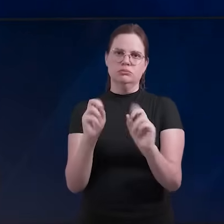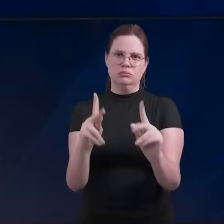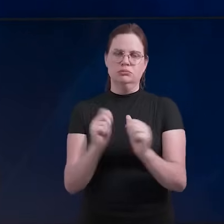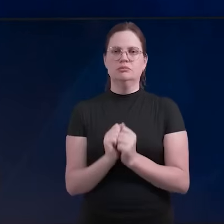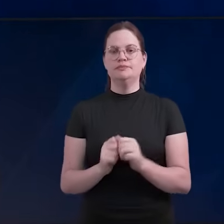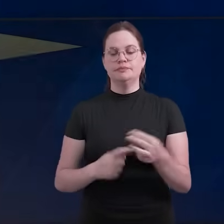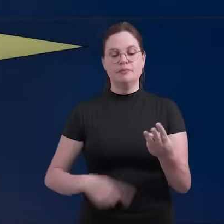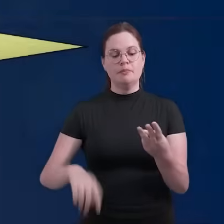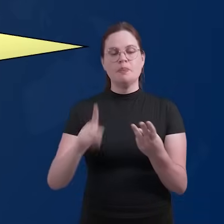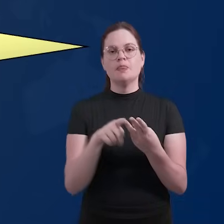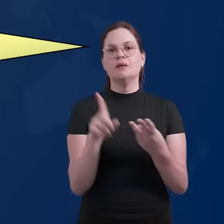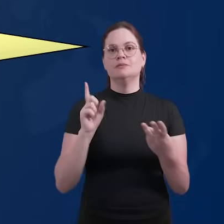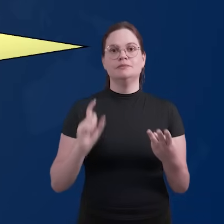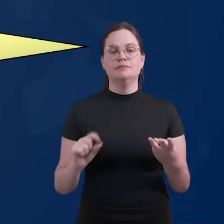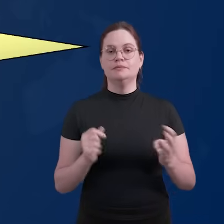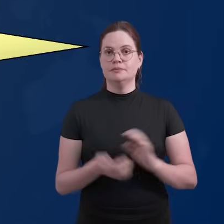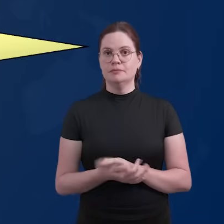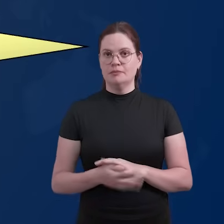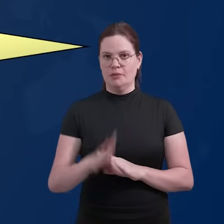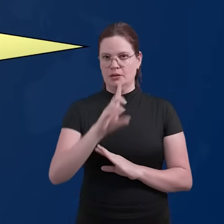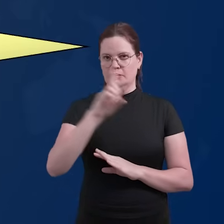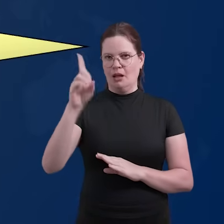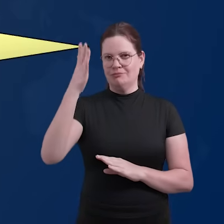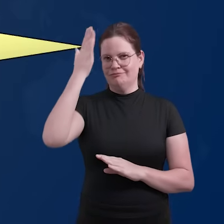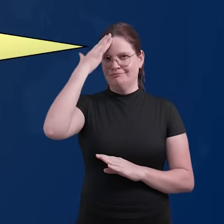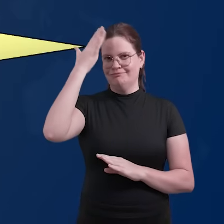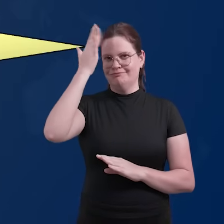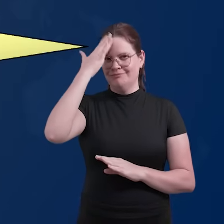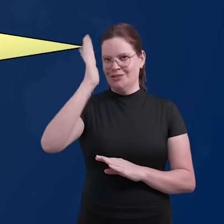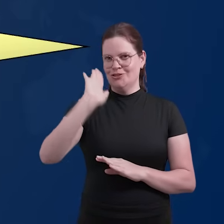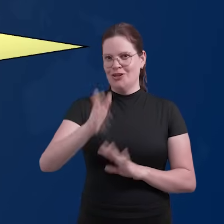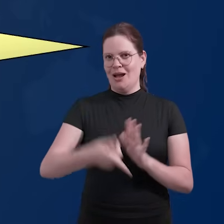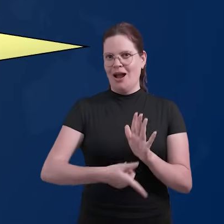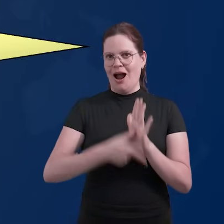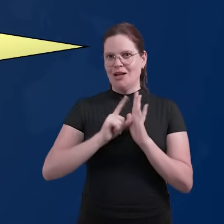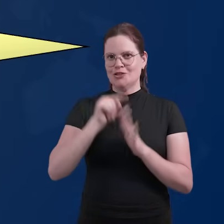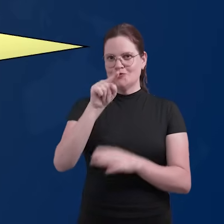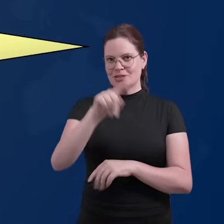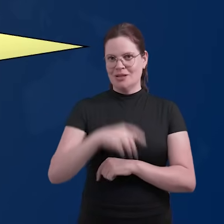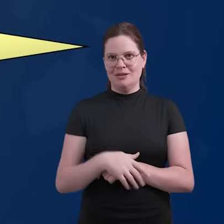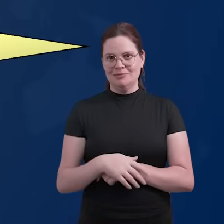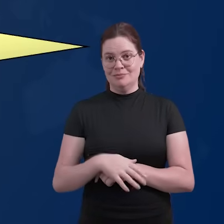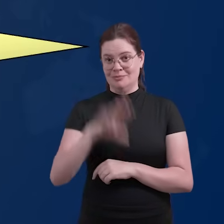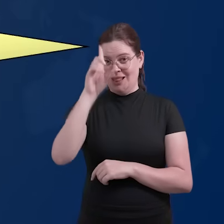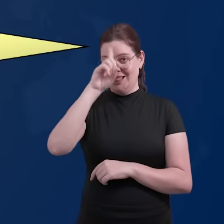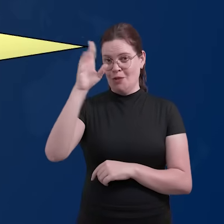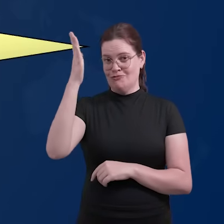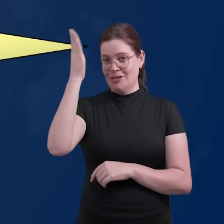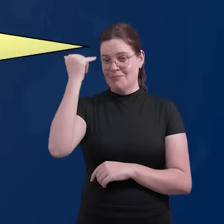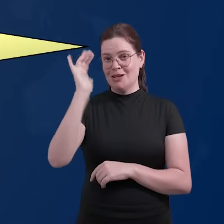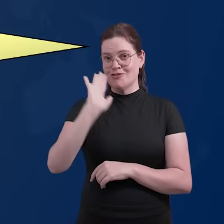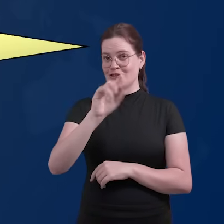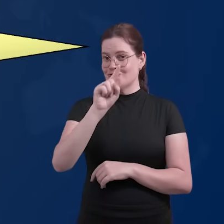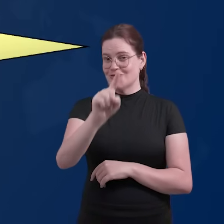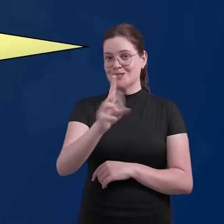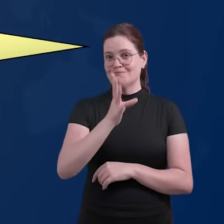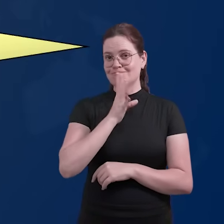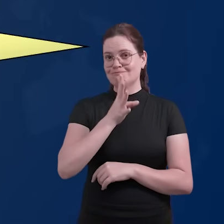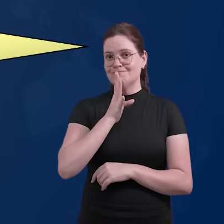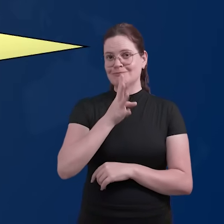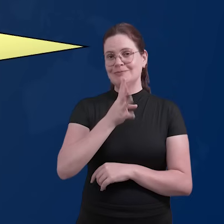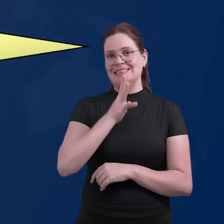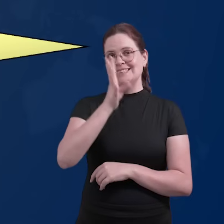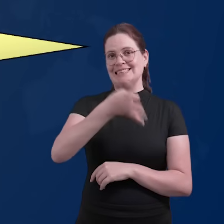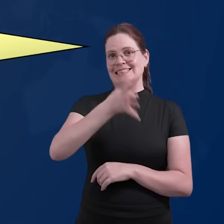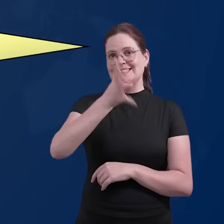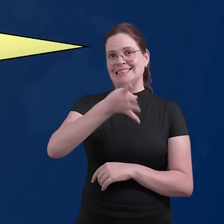Aí sim, um terceiro aspecto é que Deus sabia antes que você soubesse, ou seja, Deus te conhecia